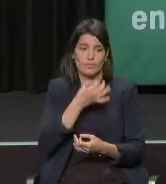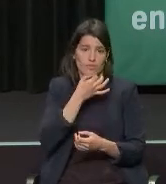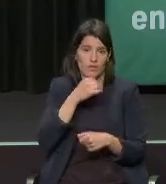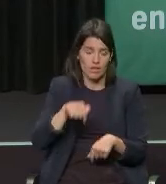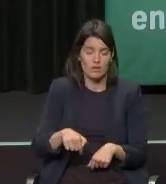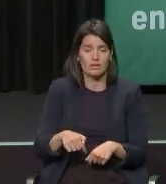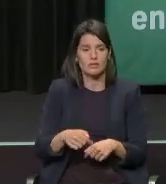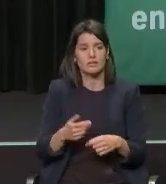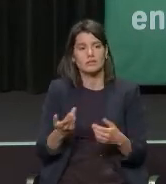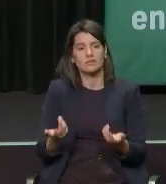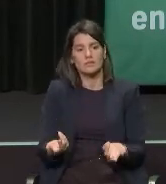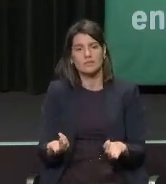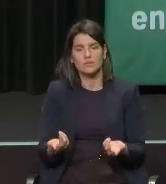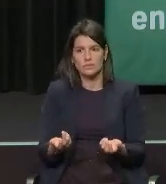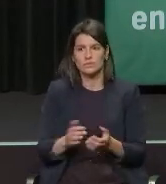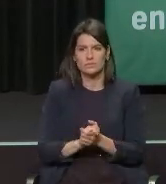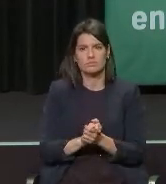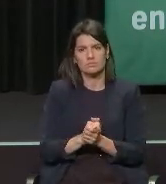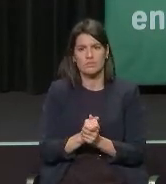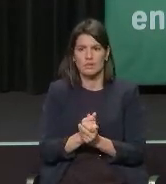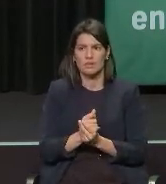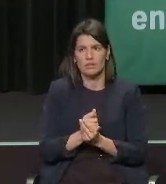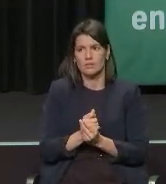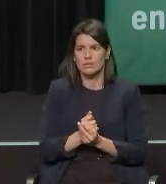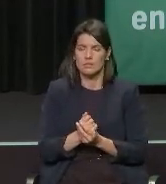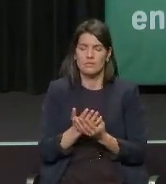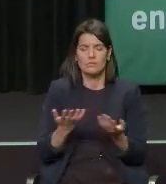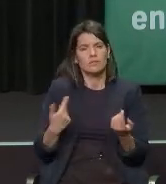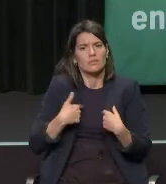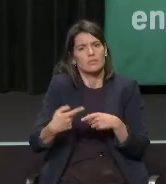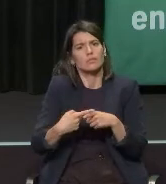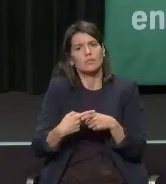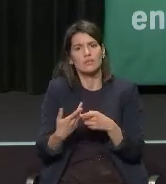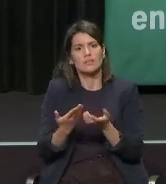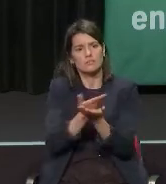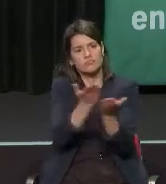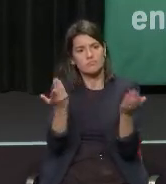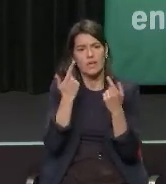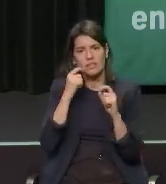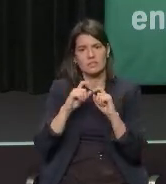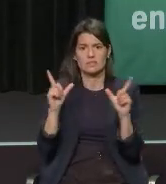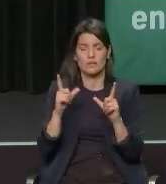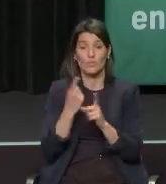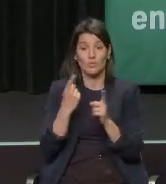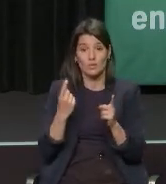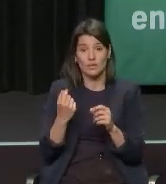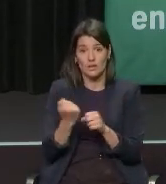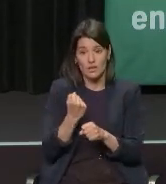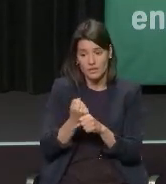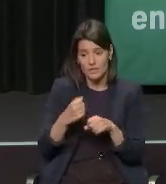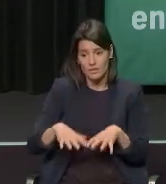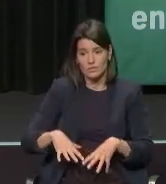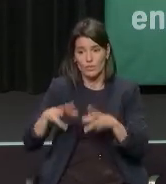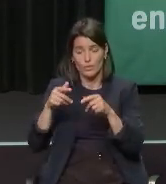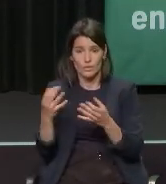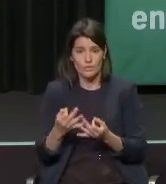falar e, portanto, tenho interesse em chamar a vossa atenção para que há atividade desenvolvida e, de